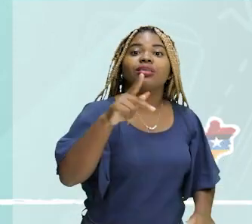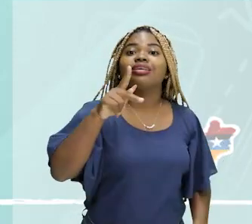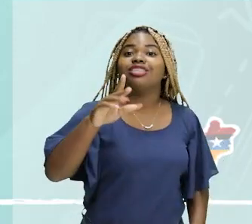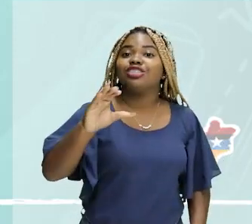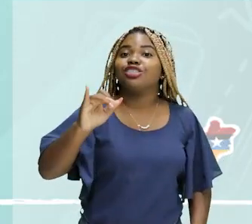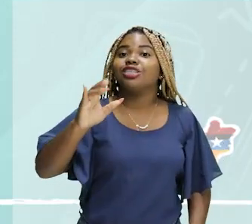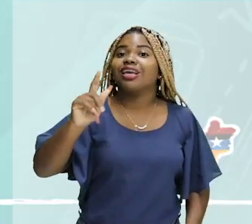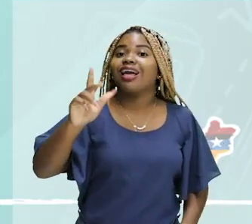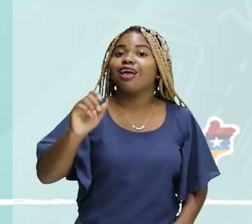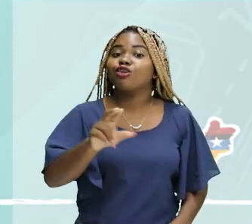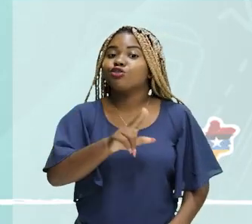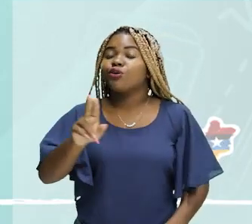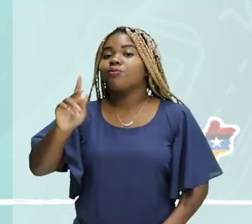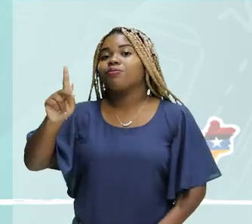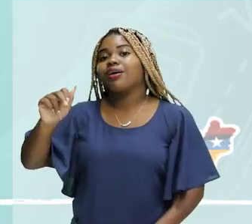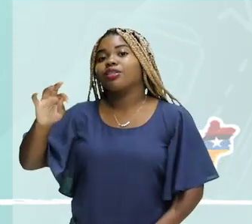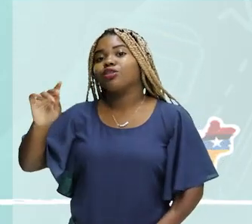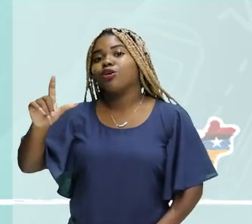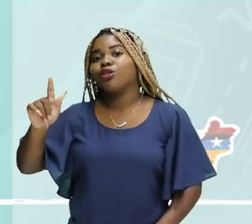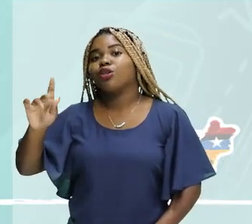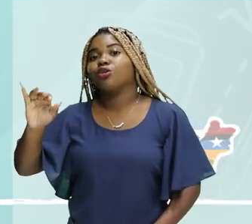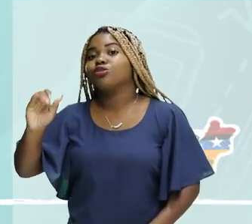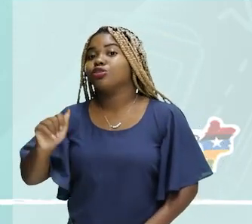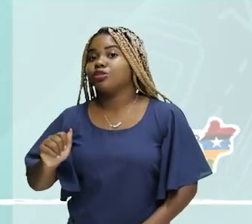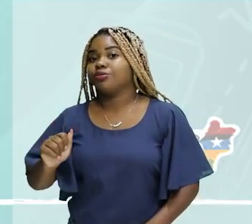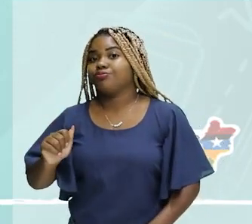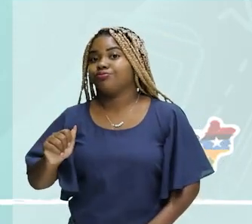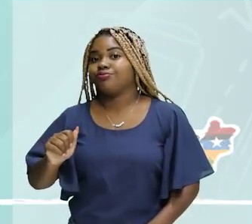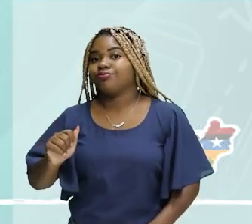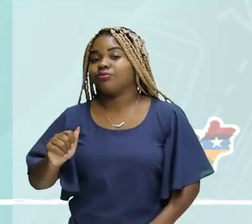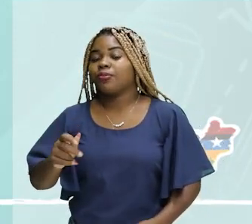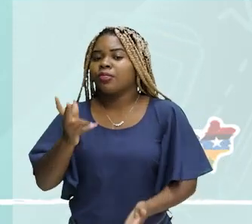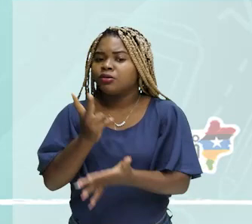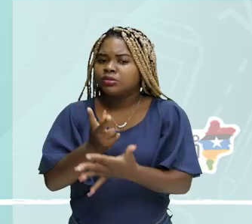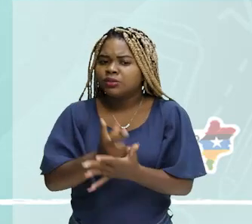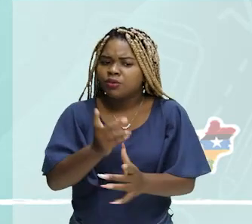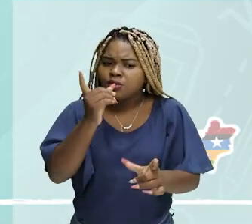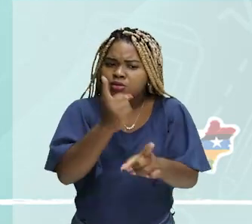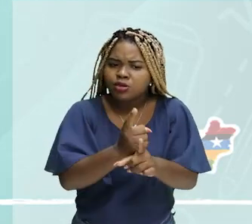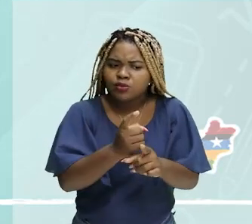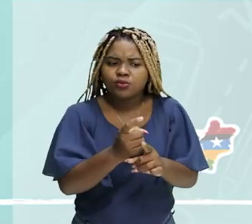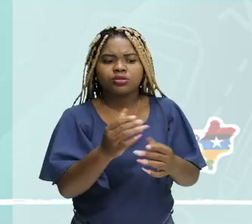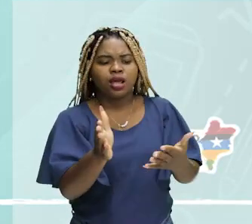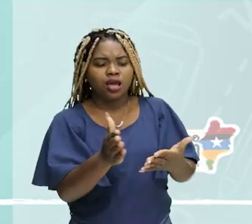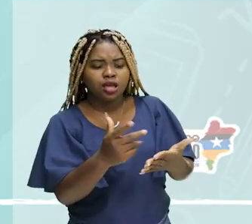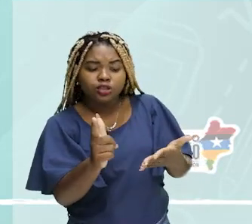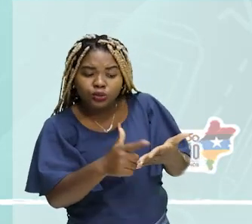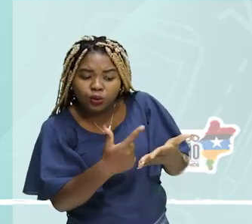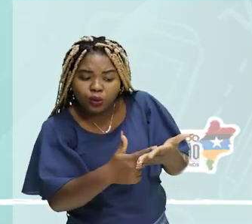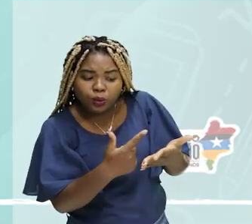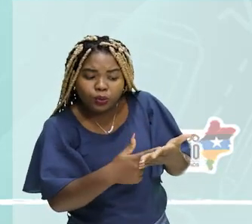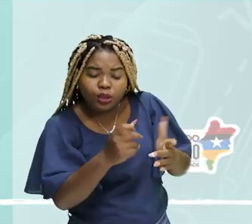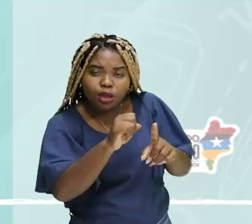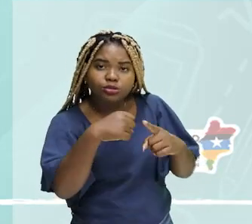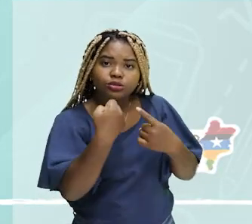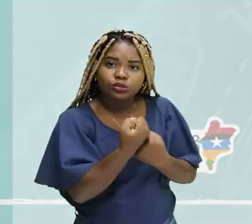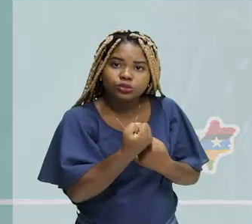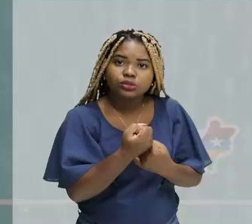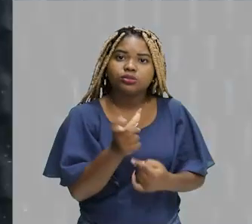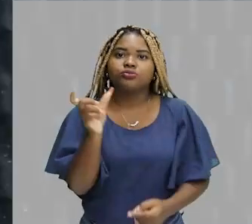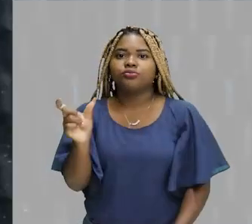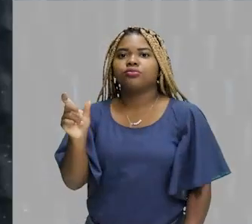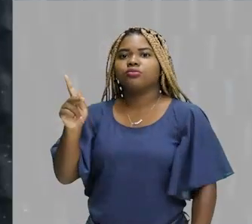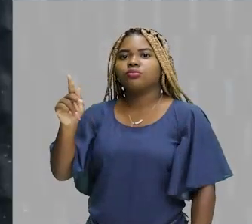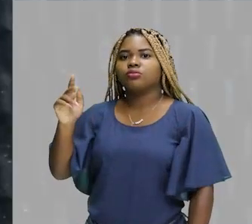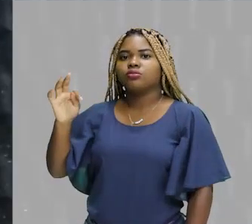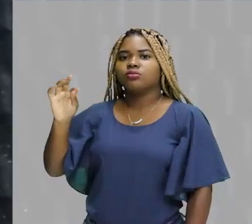patologia social. Então você está ligado, você está ligada. Toda vez que você encontrar no livro de sociologia o termo patologia social, o